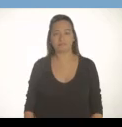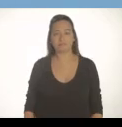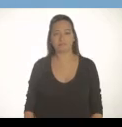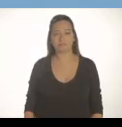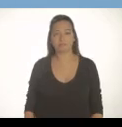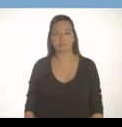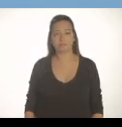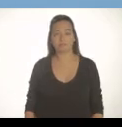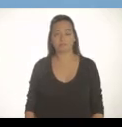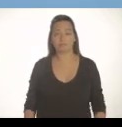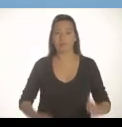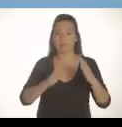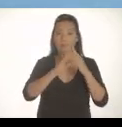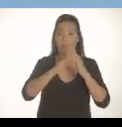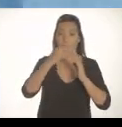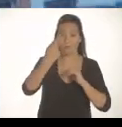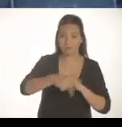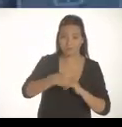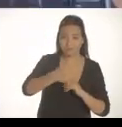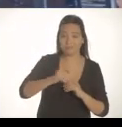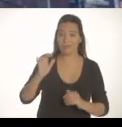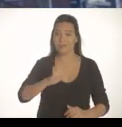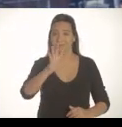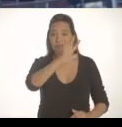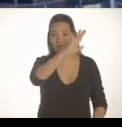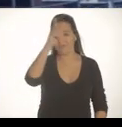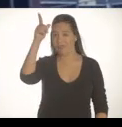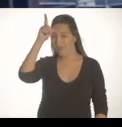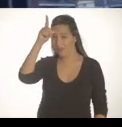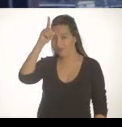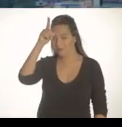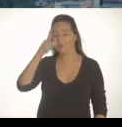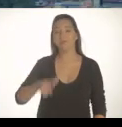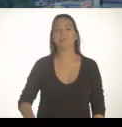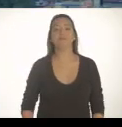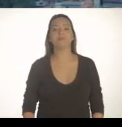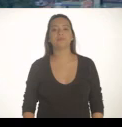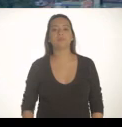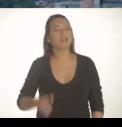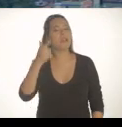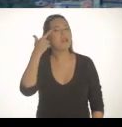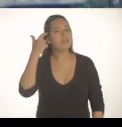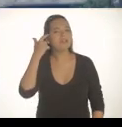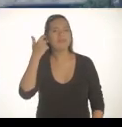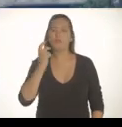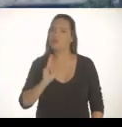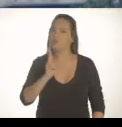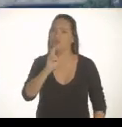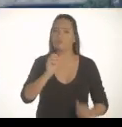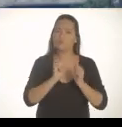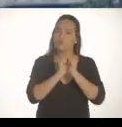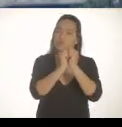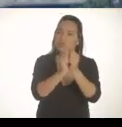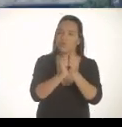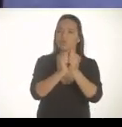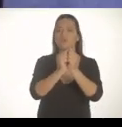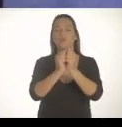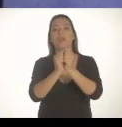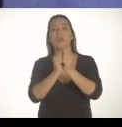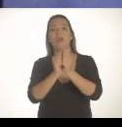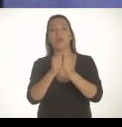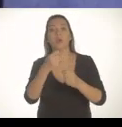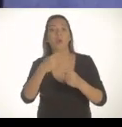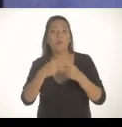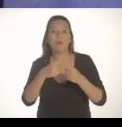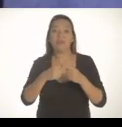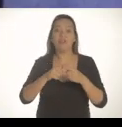Marcelo. Eu moro aqui nessa incrível favela chamada Complexo do Alemão. O Freixo, ele sempre esteve presente e acho importante